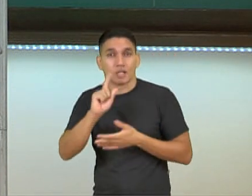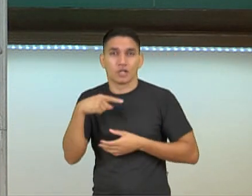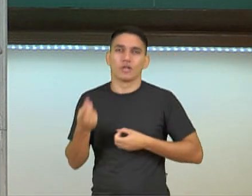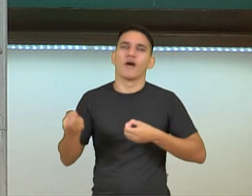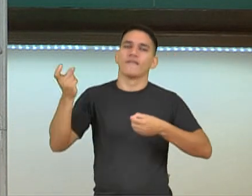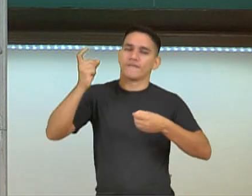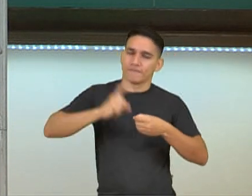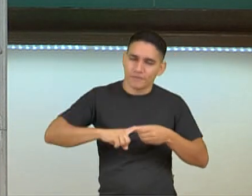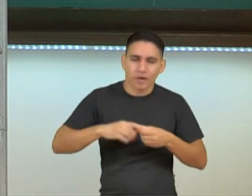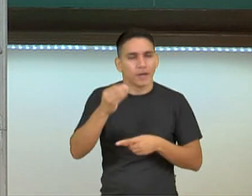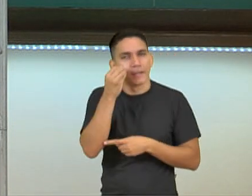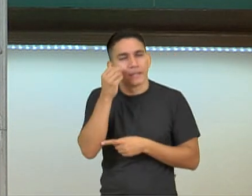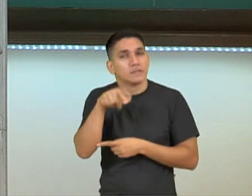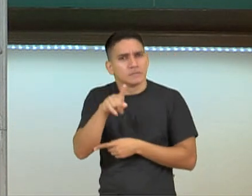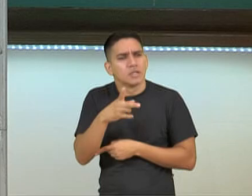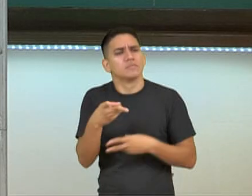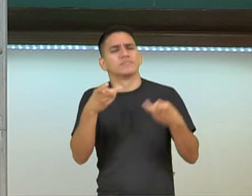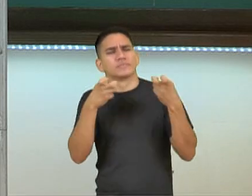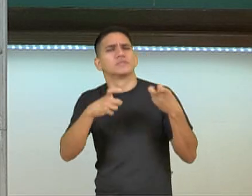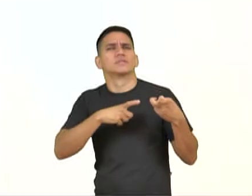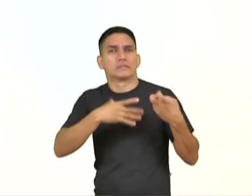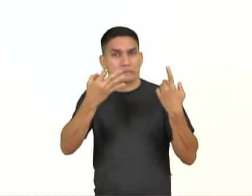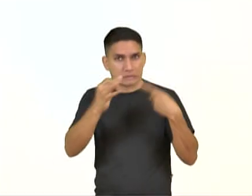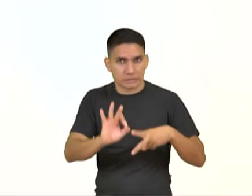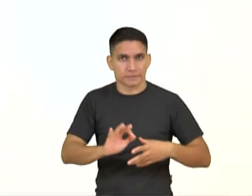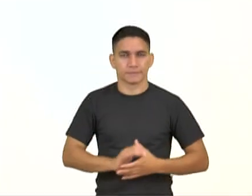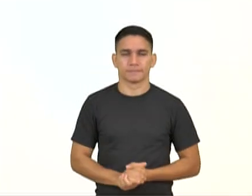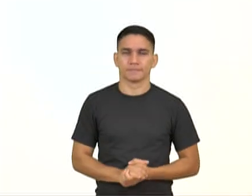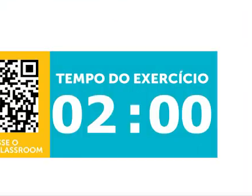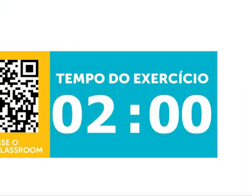já volta para ver se vocês responderam ela corretamente.